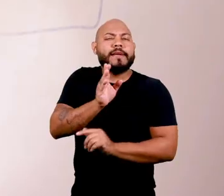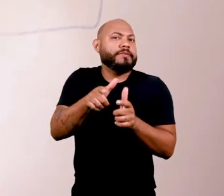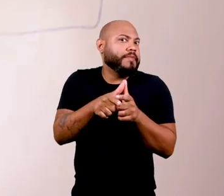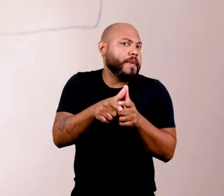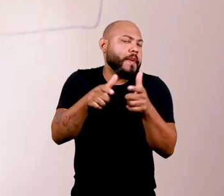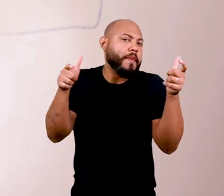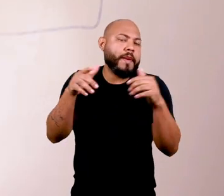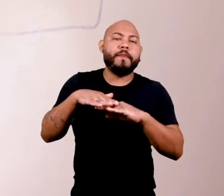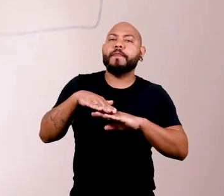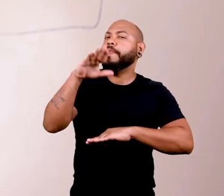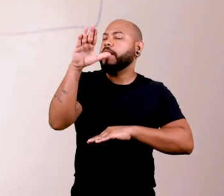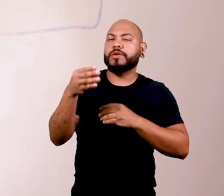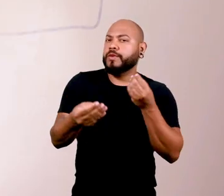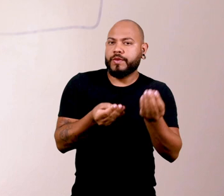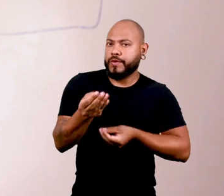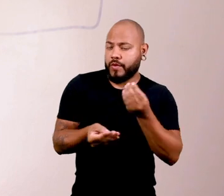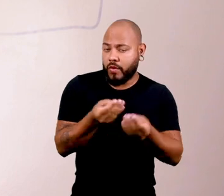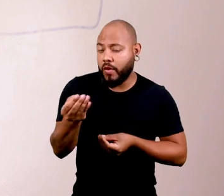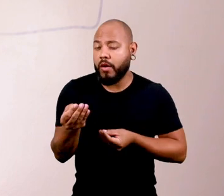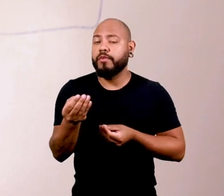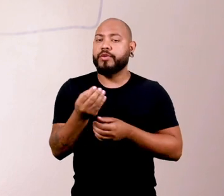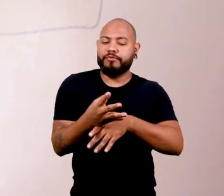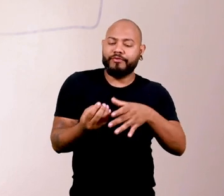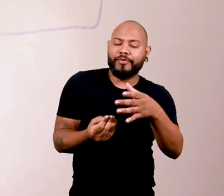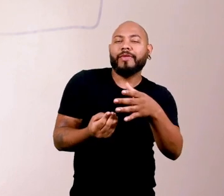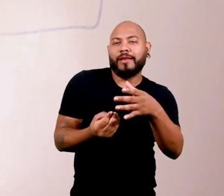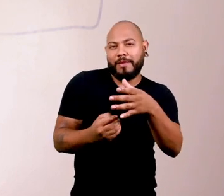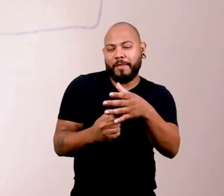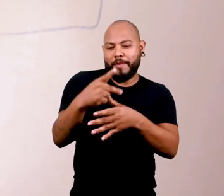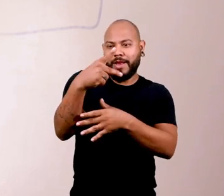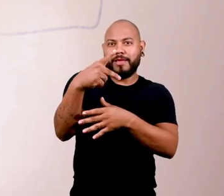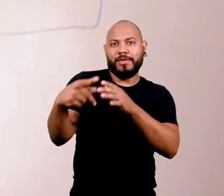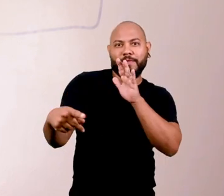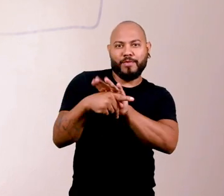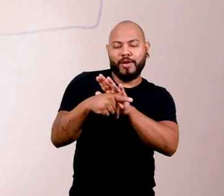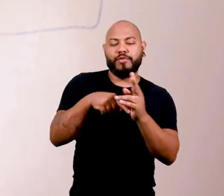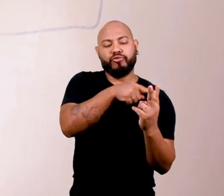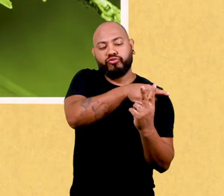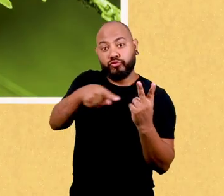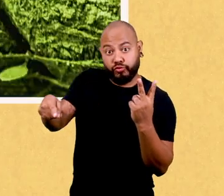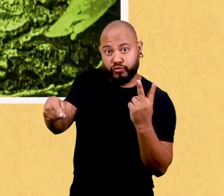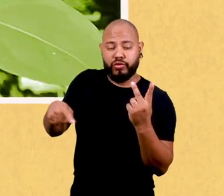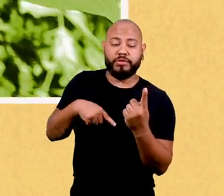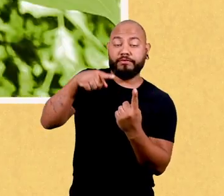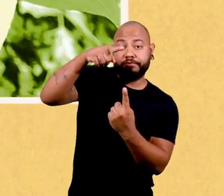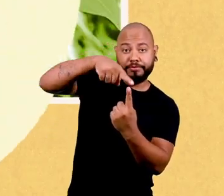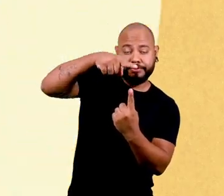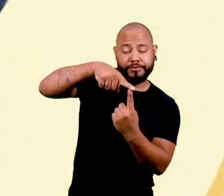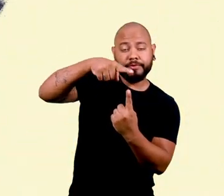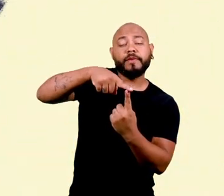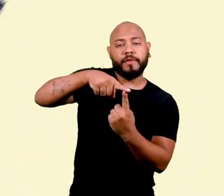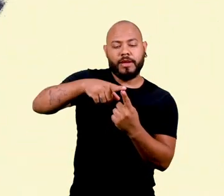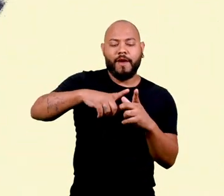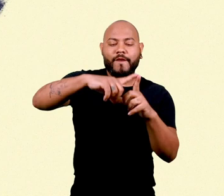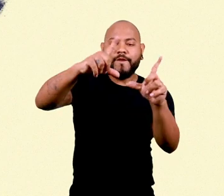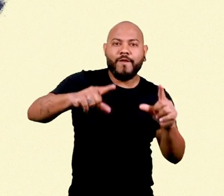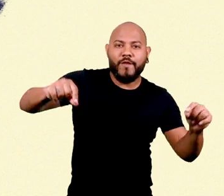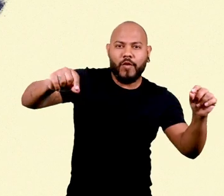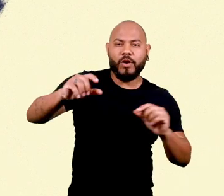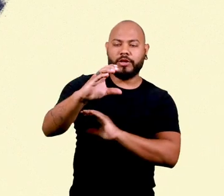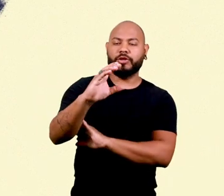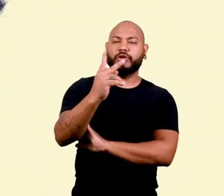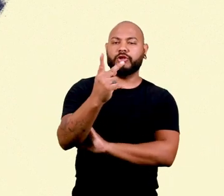que a gente tem da ayahuasca, ela é feita a partir da mistura de duas plantas, que é as folhas